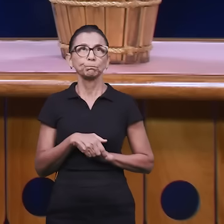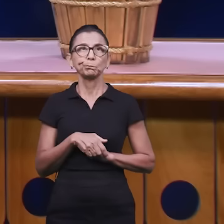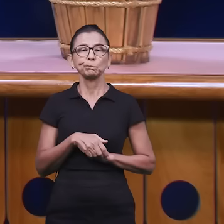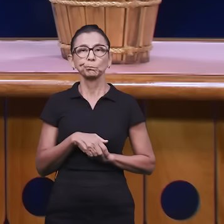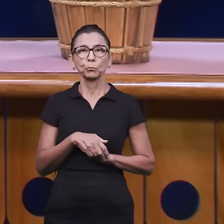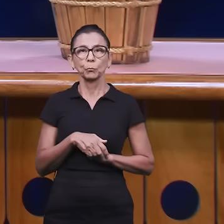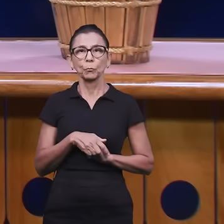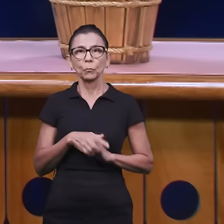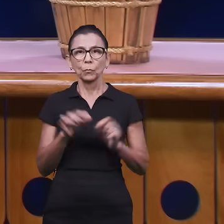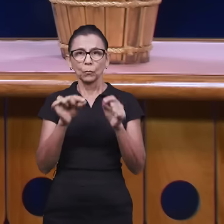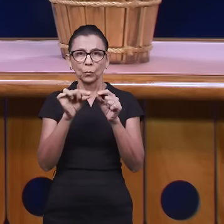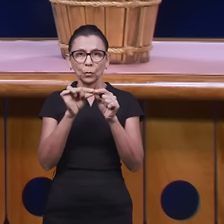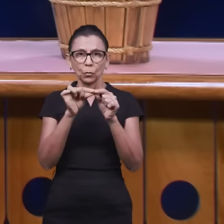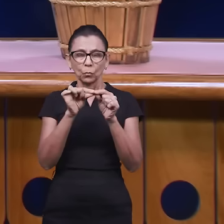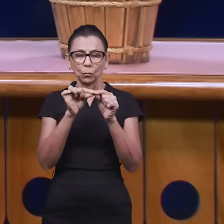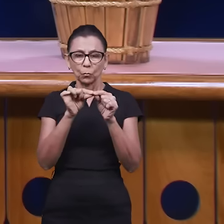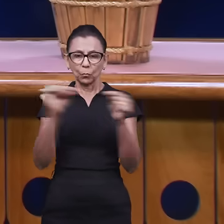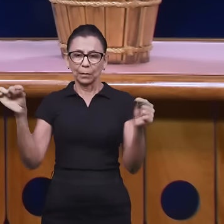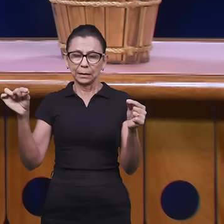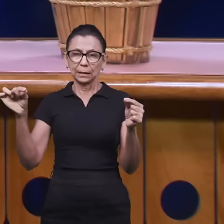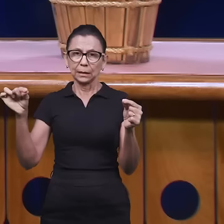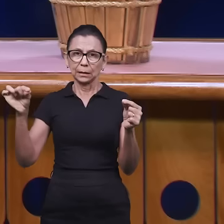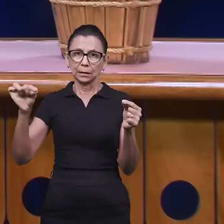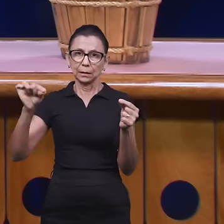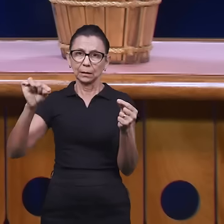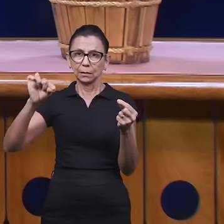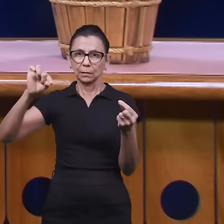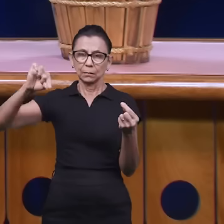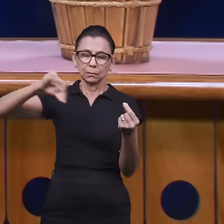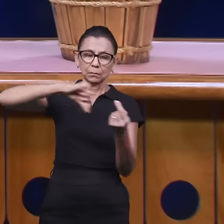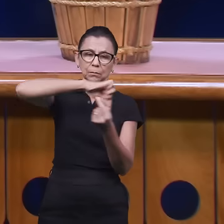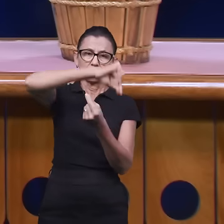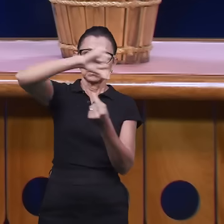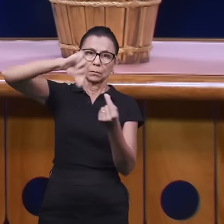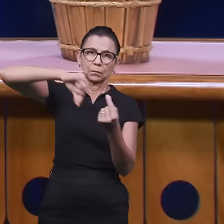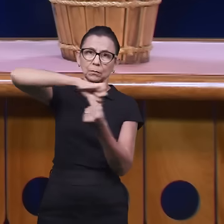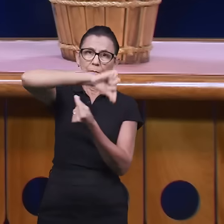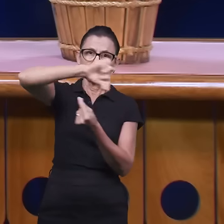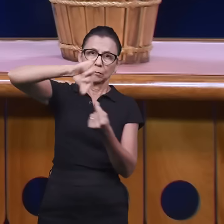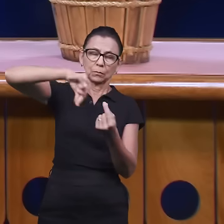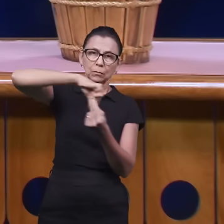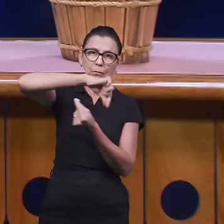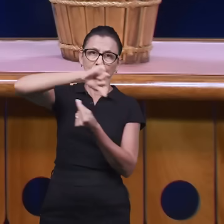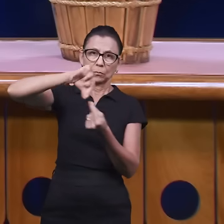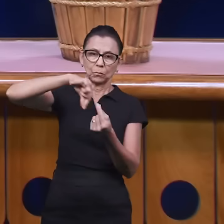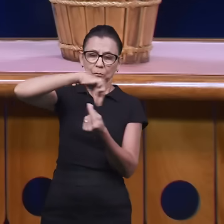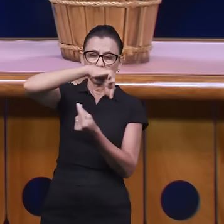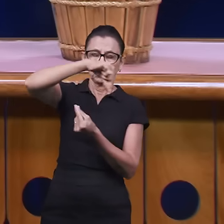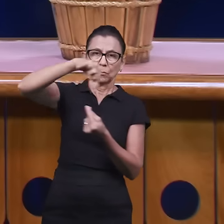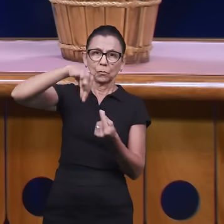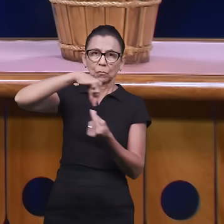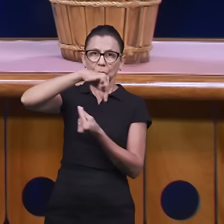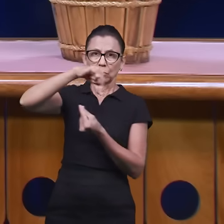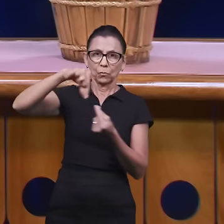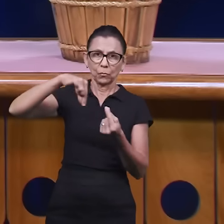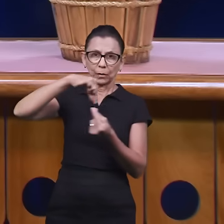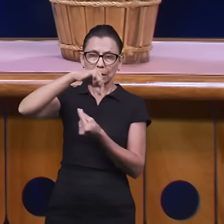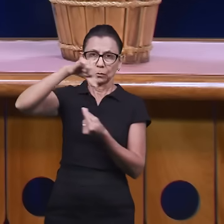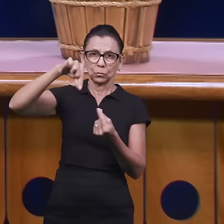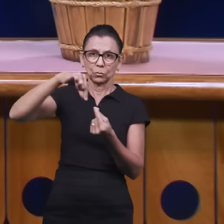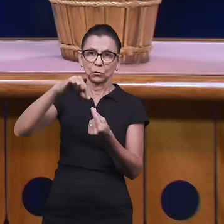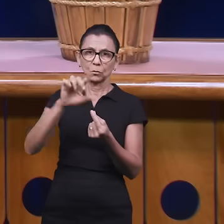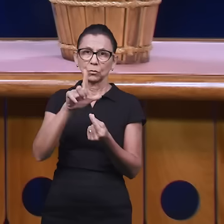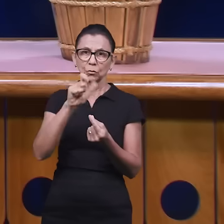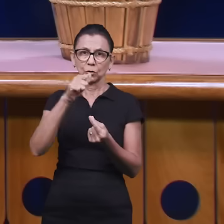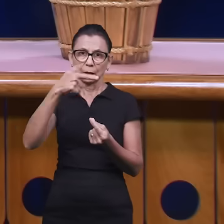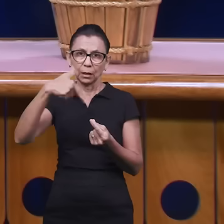como se fosse uma estopa, uma esponja, alguma coisa assim, e eu vou, um velo, que ele chamou de velo